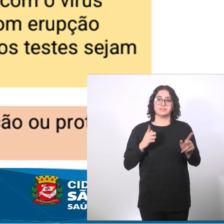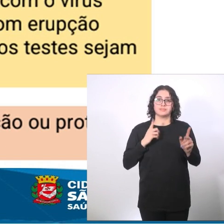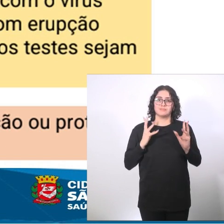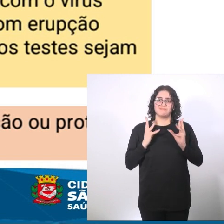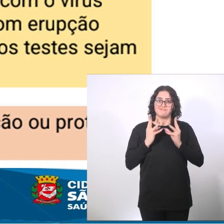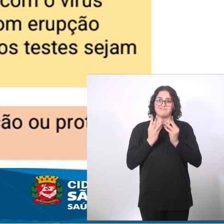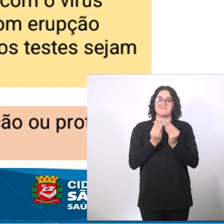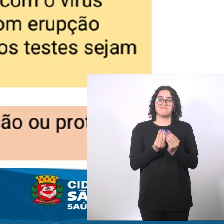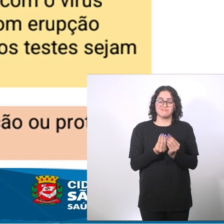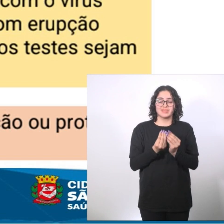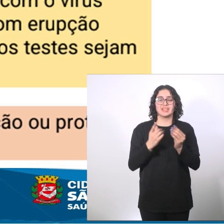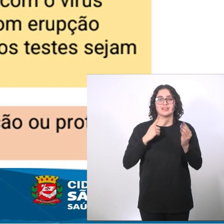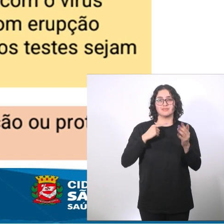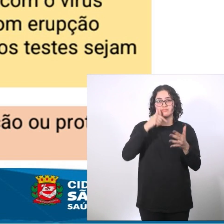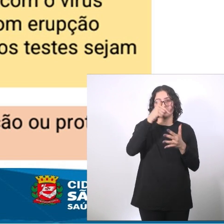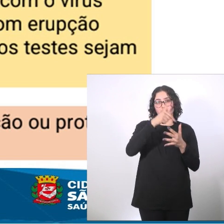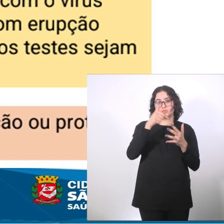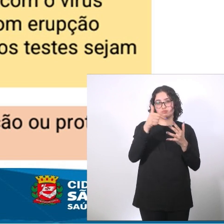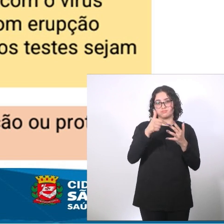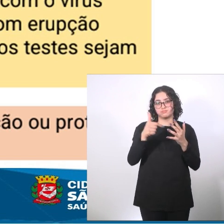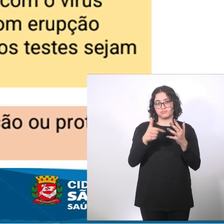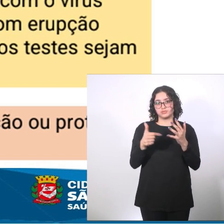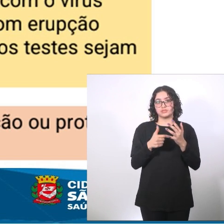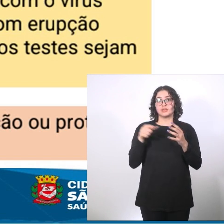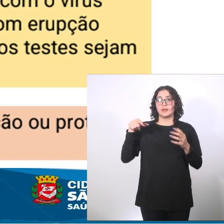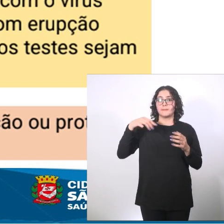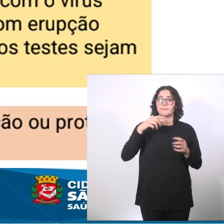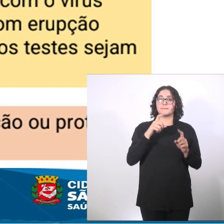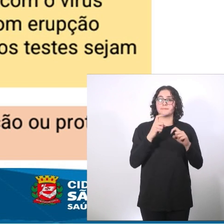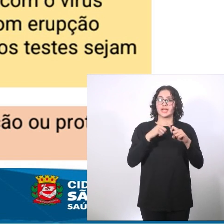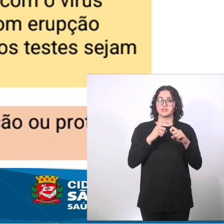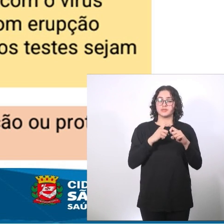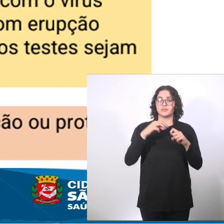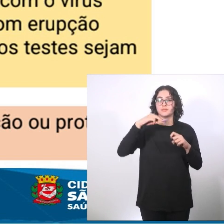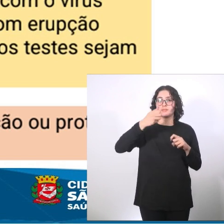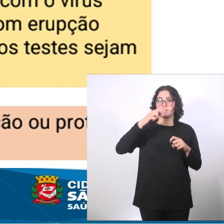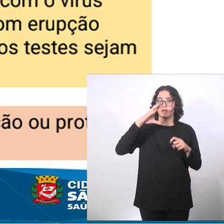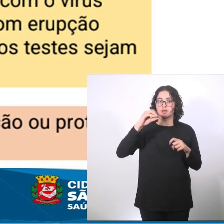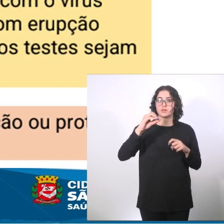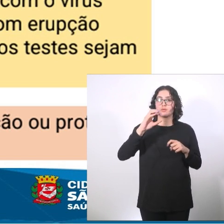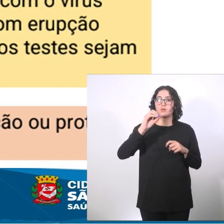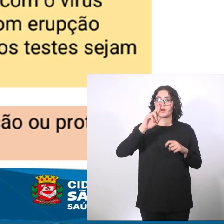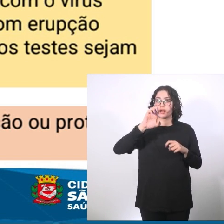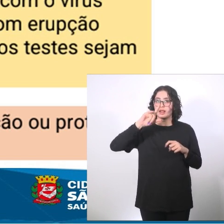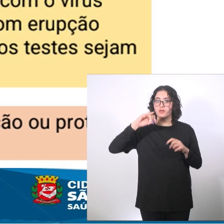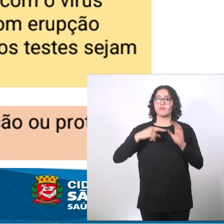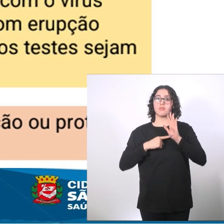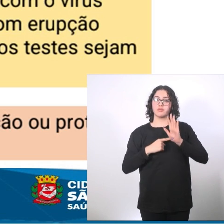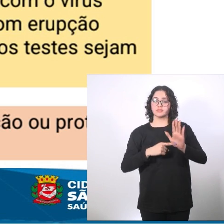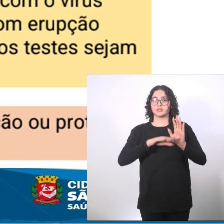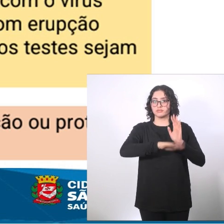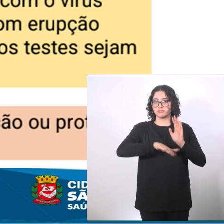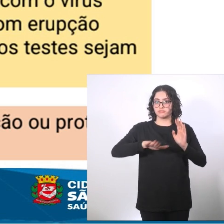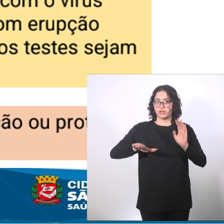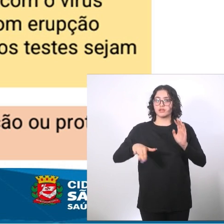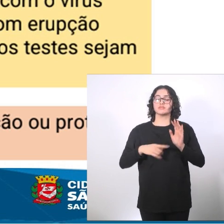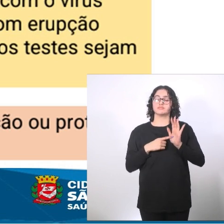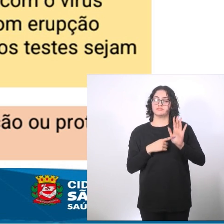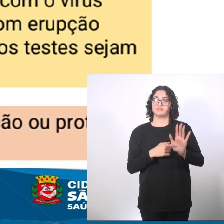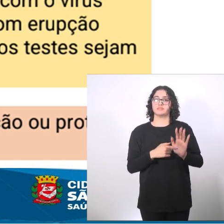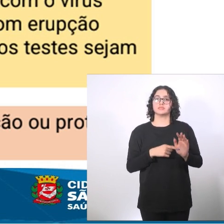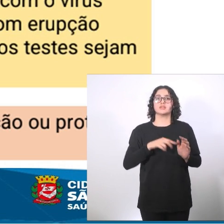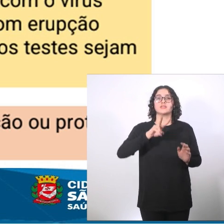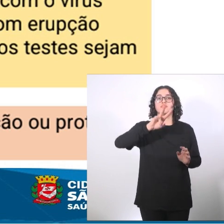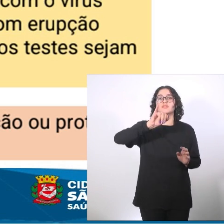de vários, e especialmente o Dr. Marco Aurélio vai mostrar bastante na apresentação de pediatria.